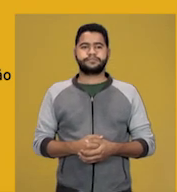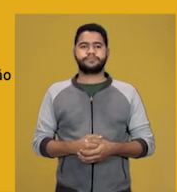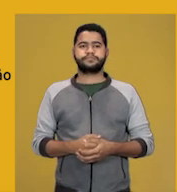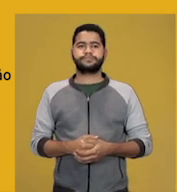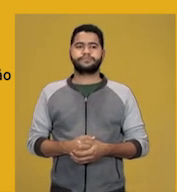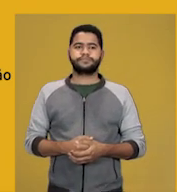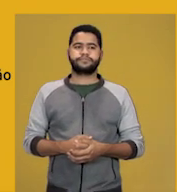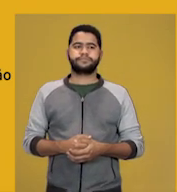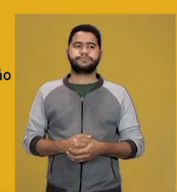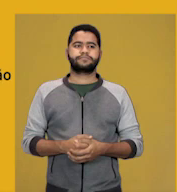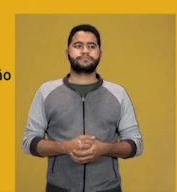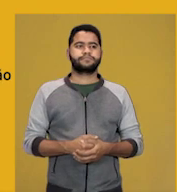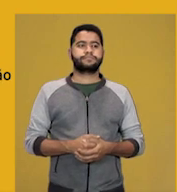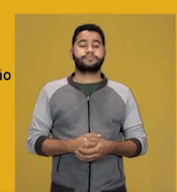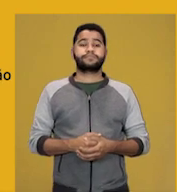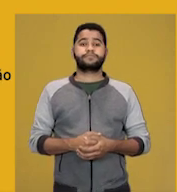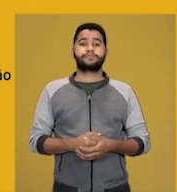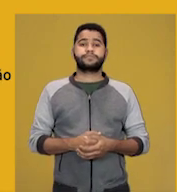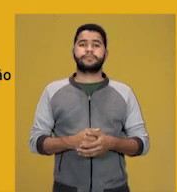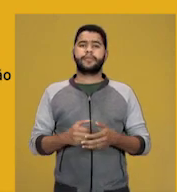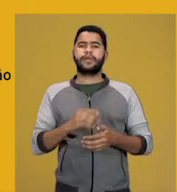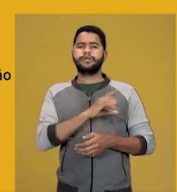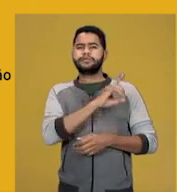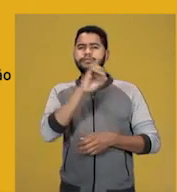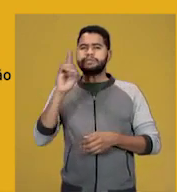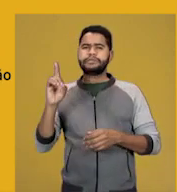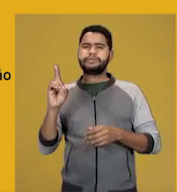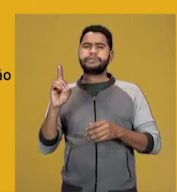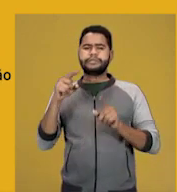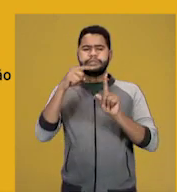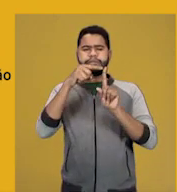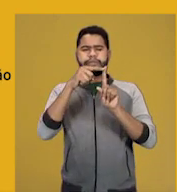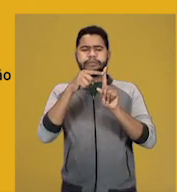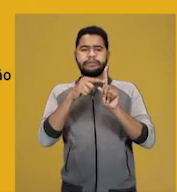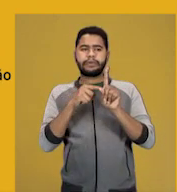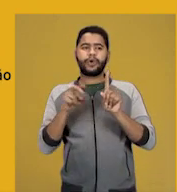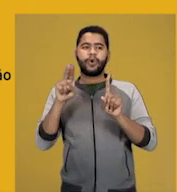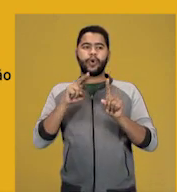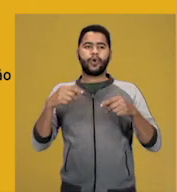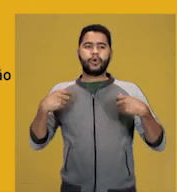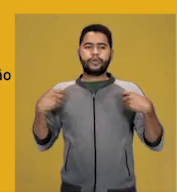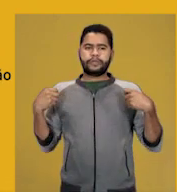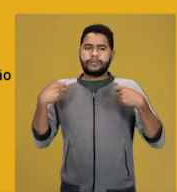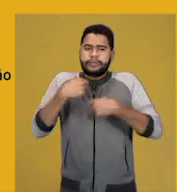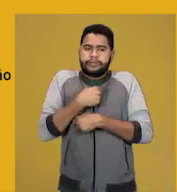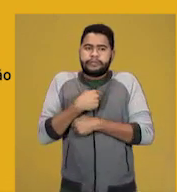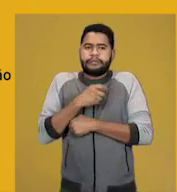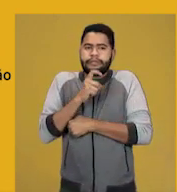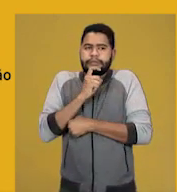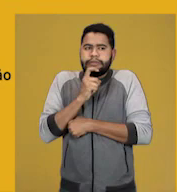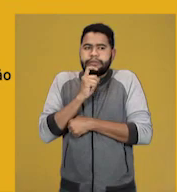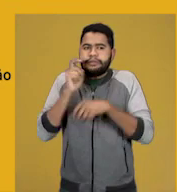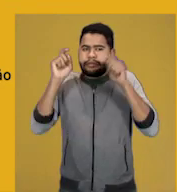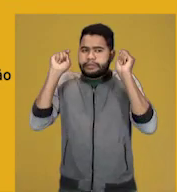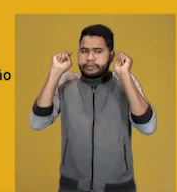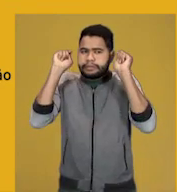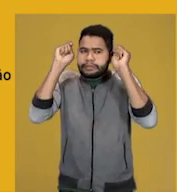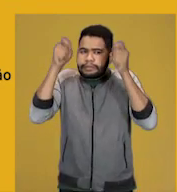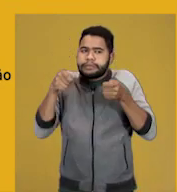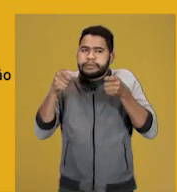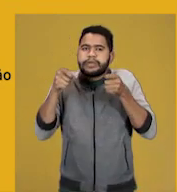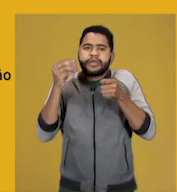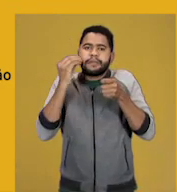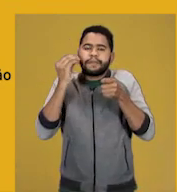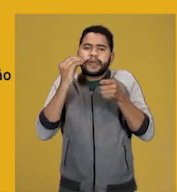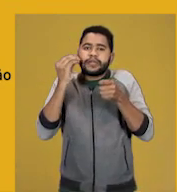Em dias com baixas temperaturas, as pessoas utilizam casacos ou blusas de lã, com o intuito de minimizar